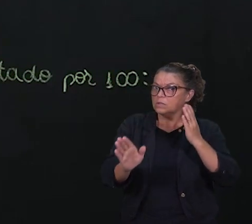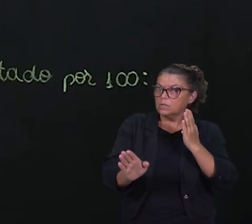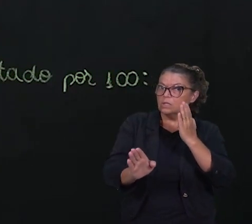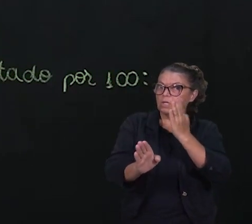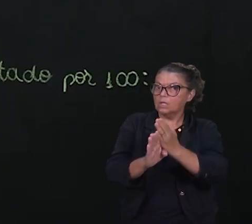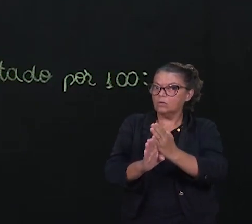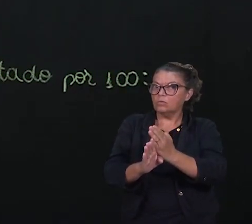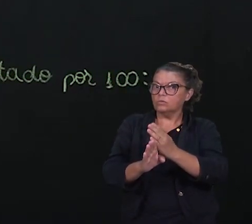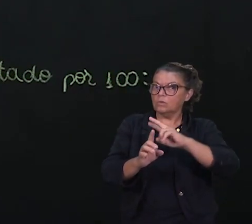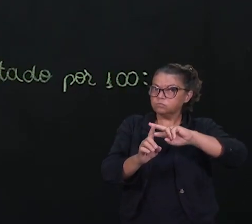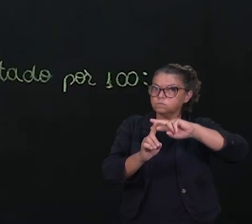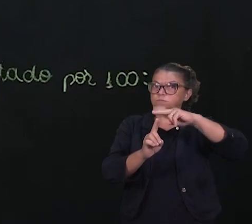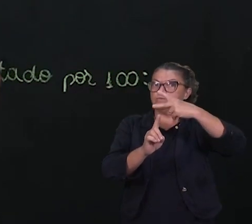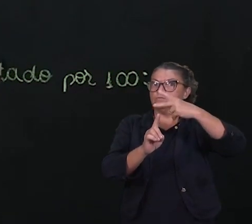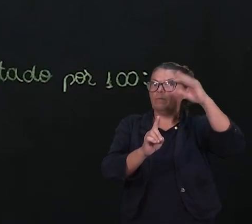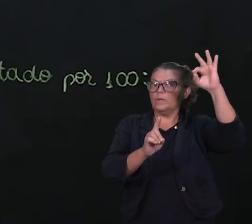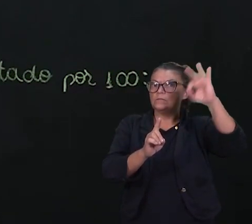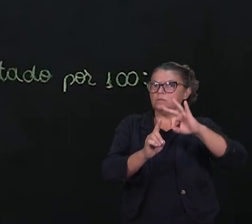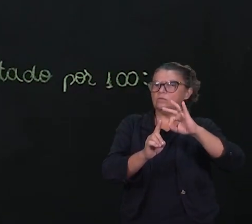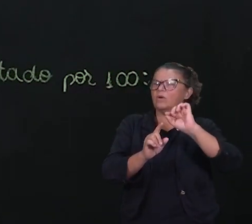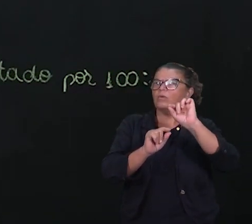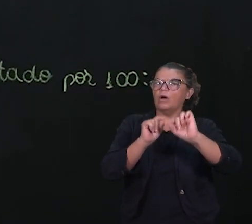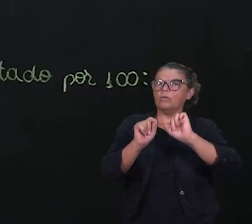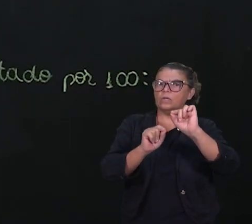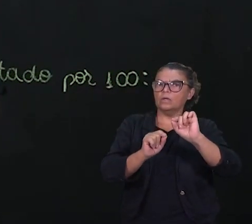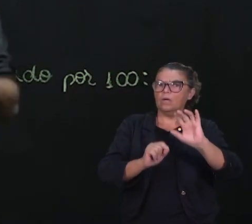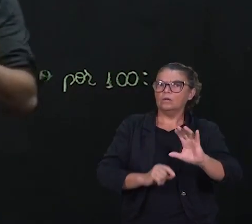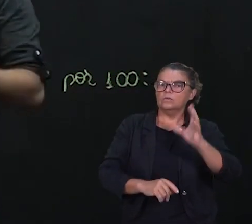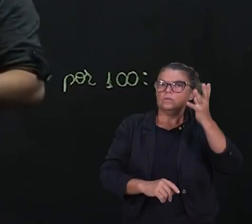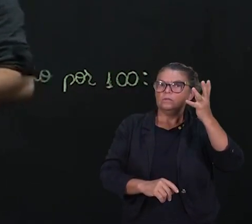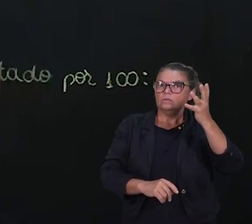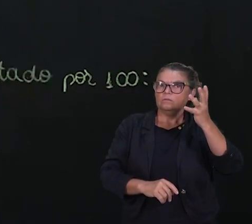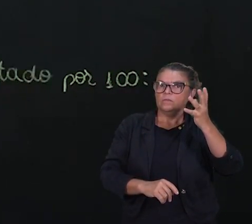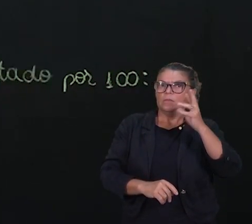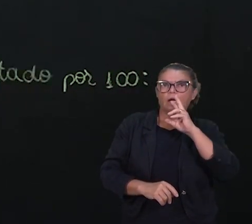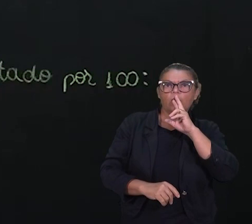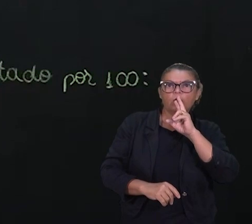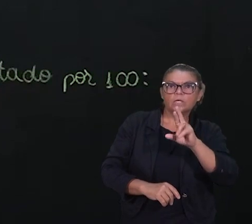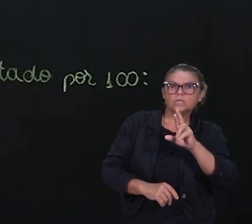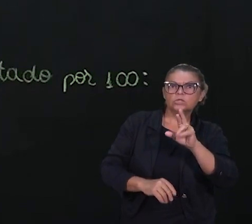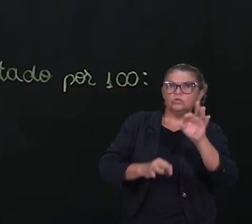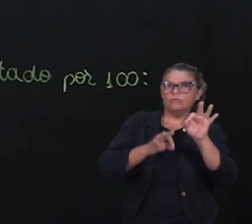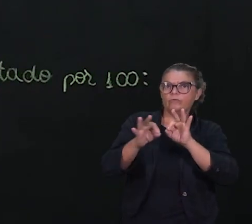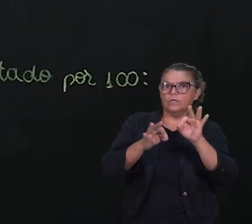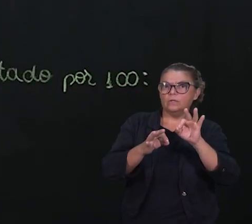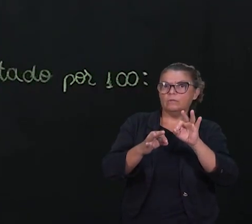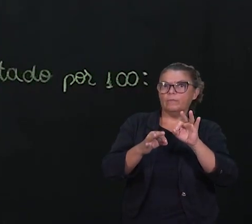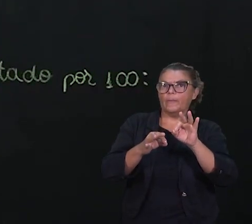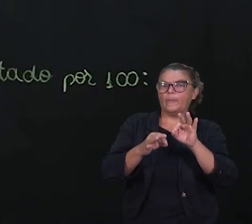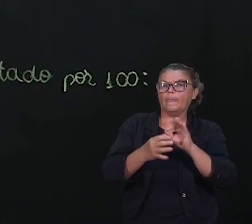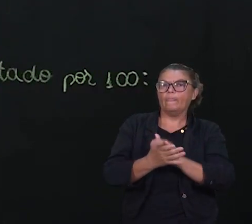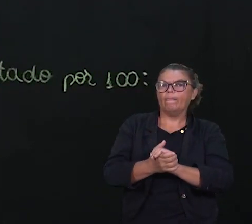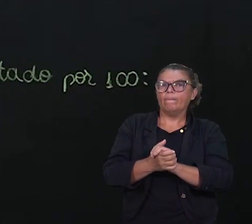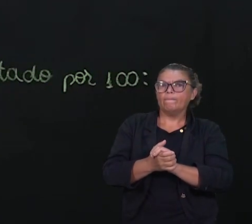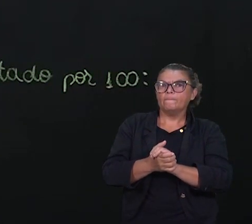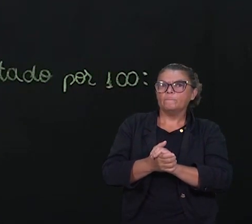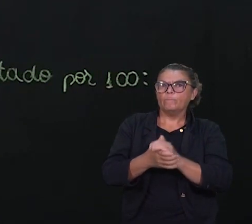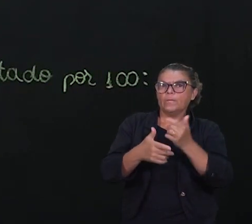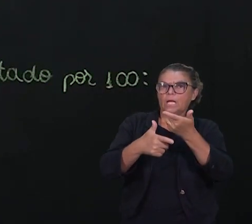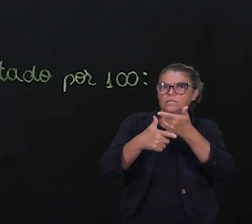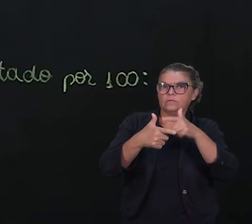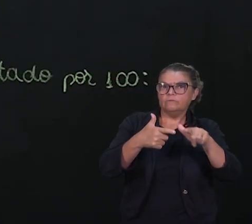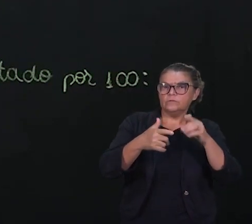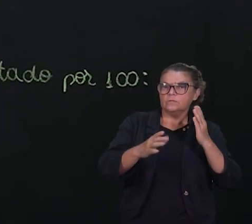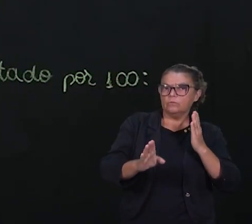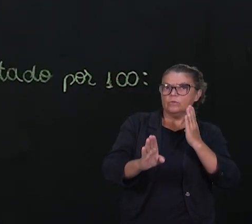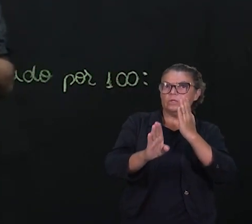o acréscimo percentual. O que acontece aqui é que, ao resolver essa divisão, nós achamos um valor